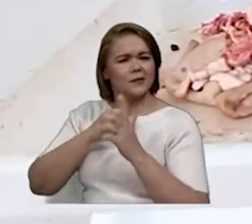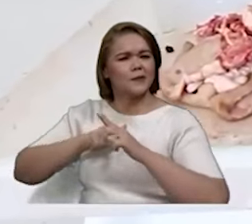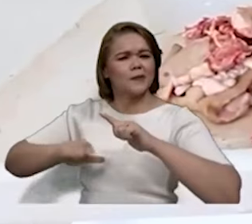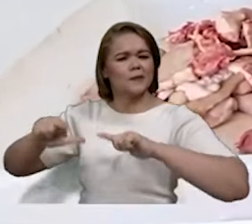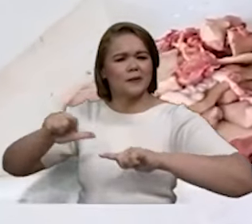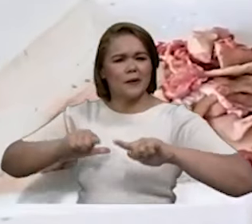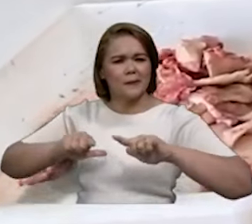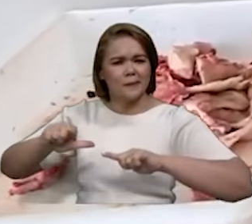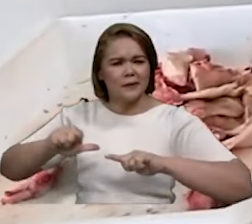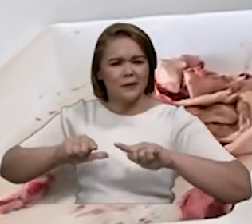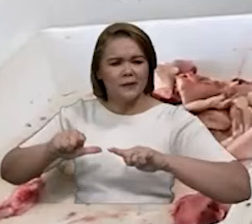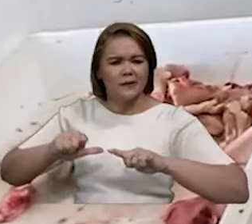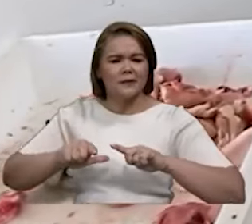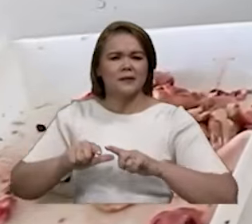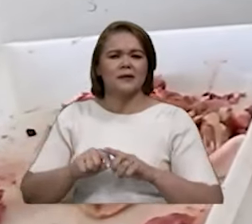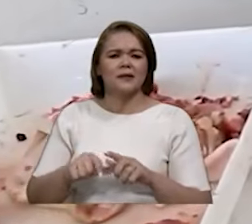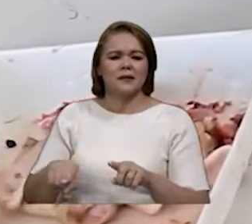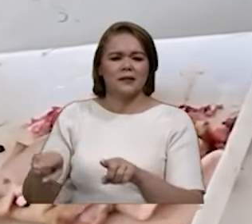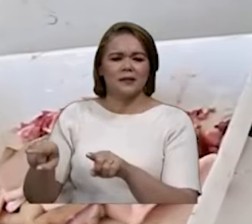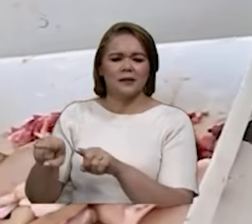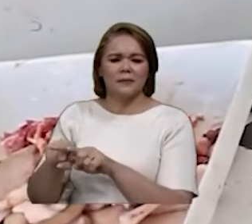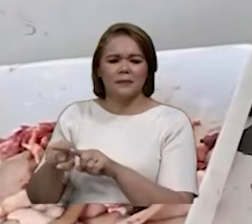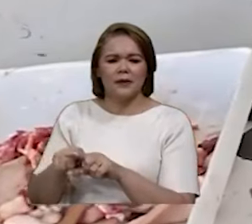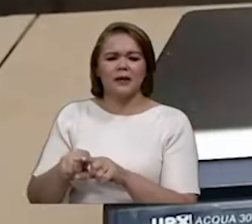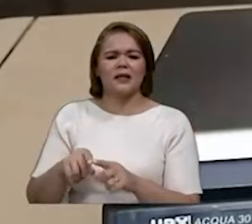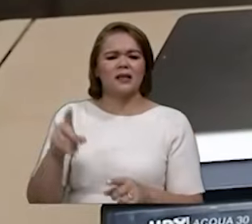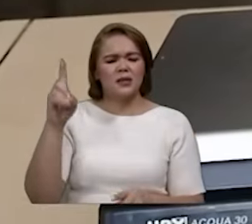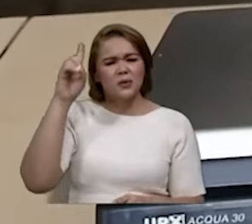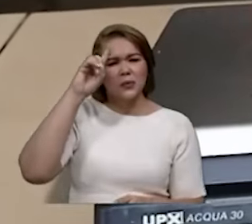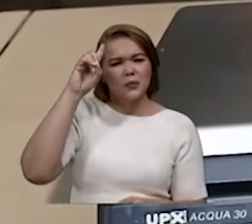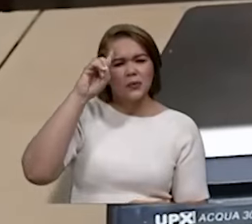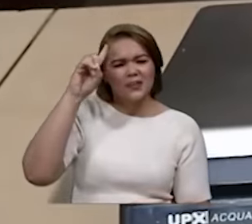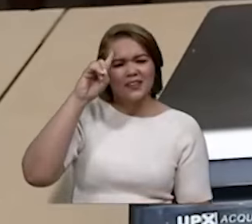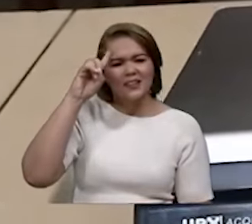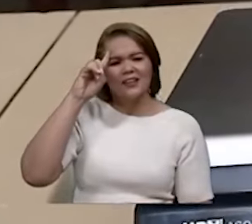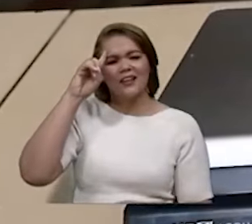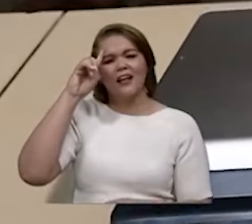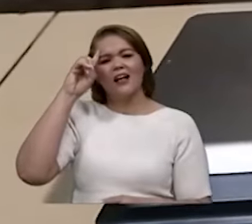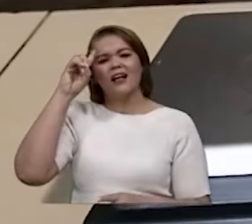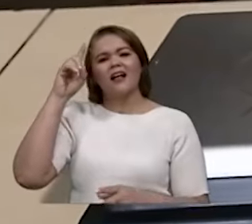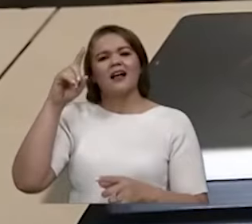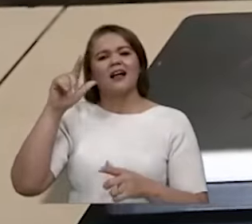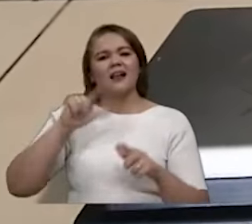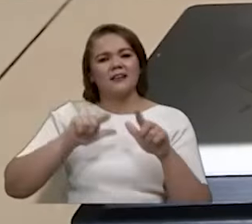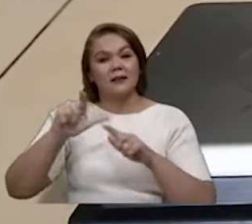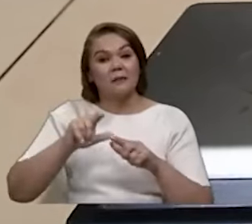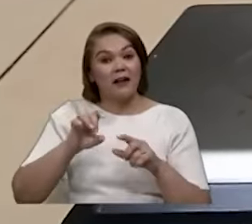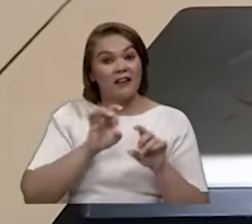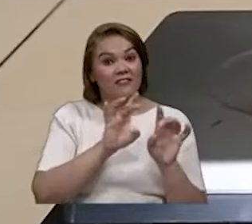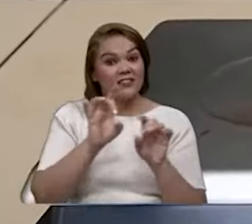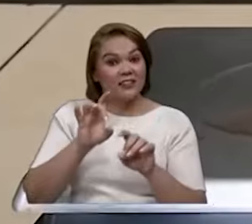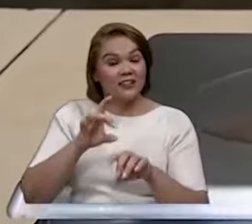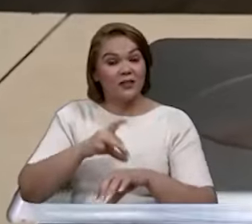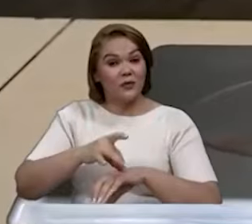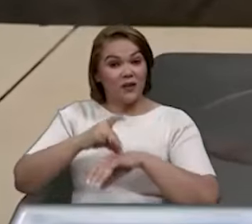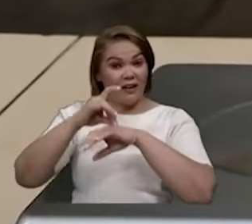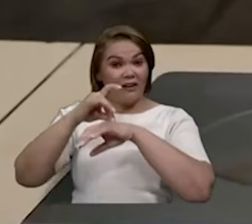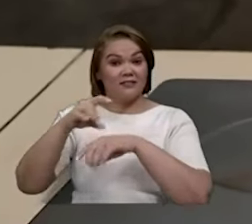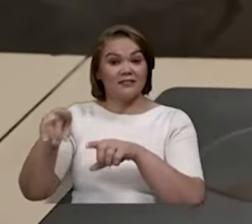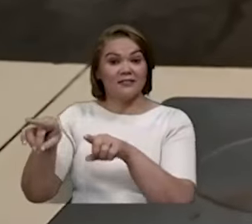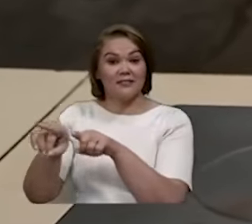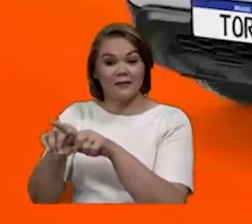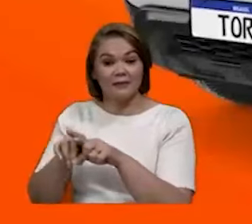a Jéssica, que ganha o seu pão de cada dia no seu frigorífico, na cidade pé-quente de Capela. E